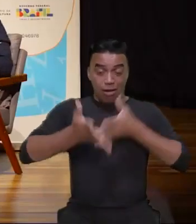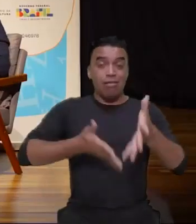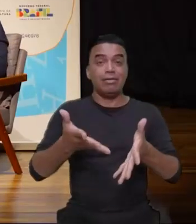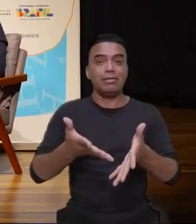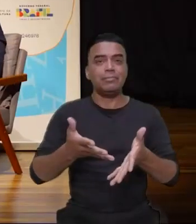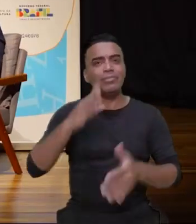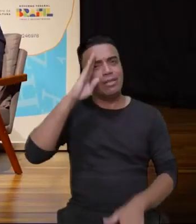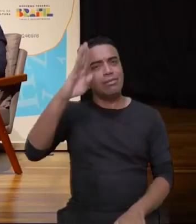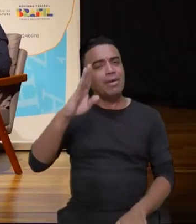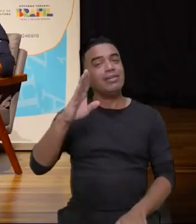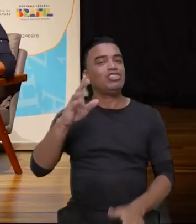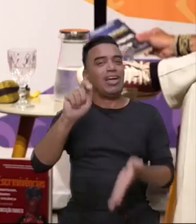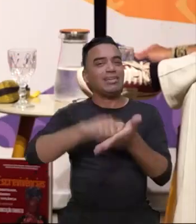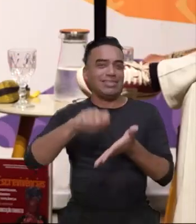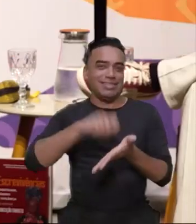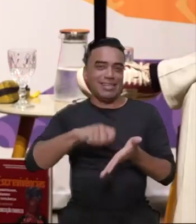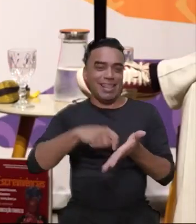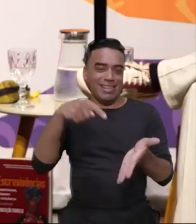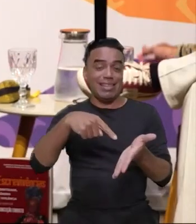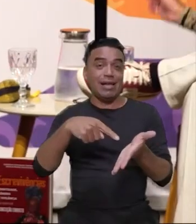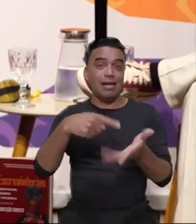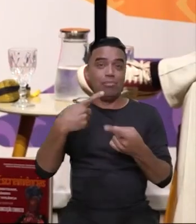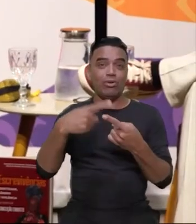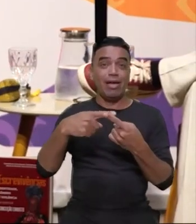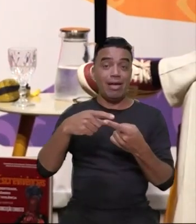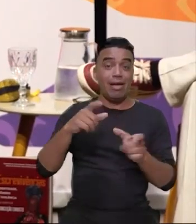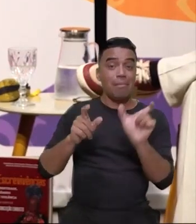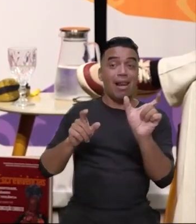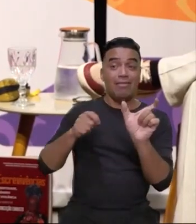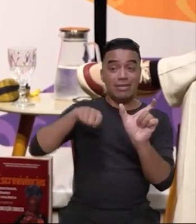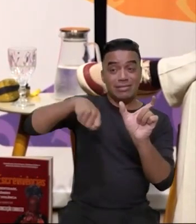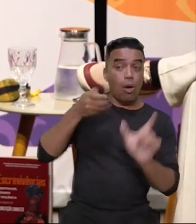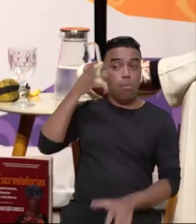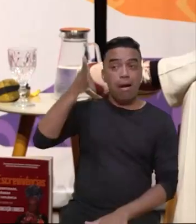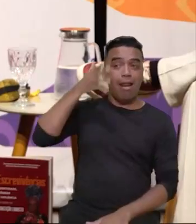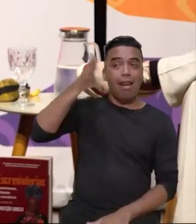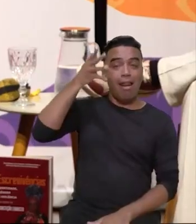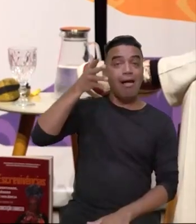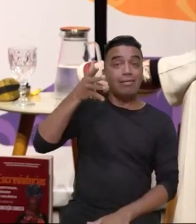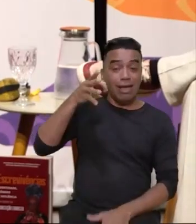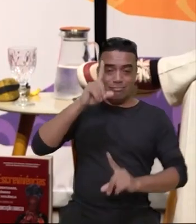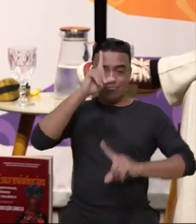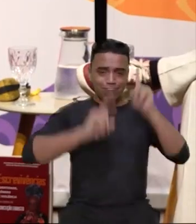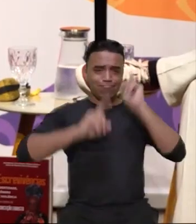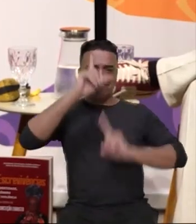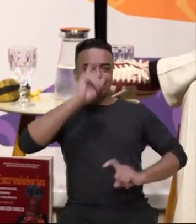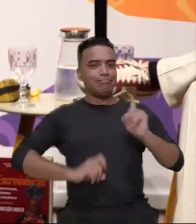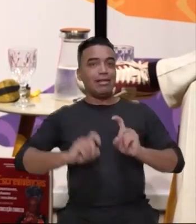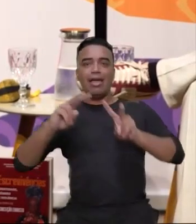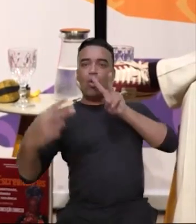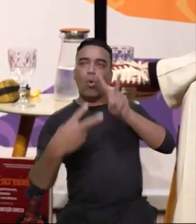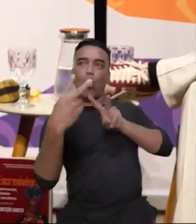Principalmente a palavra escrita, porque a palavra oral, quando a gente está conversando, você tem um gesto, você tem